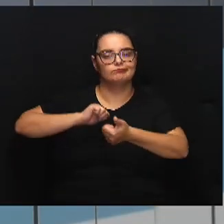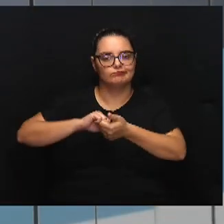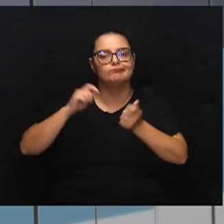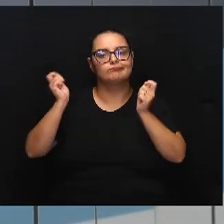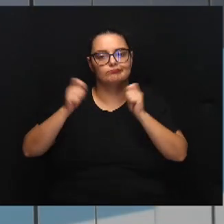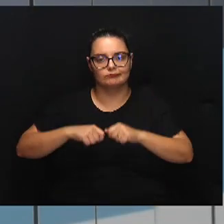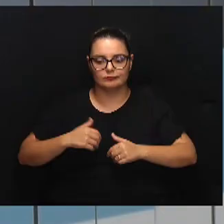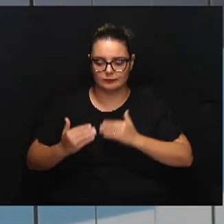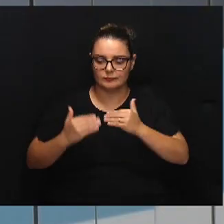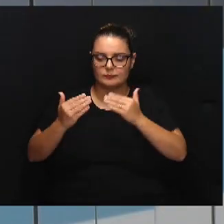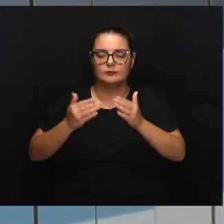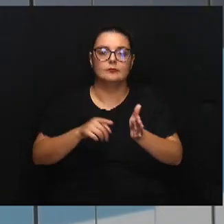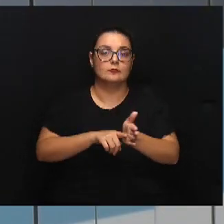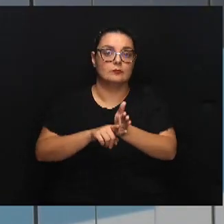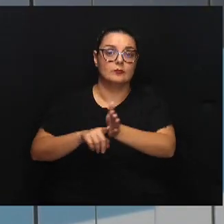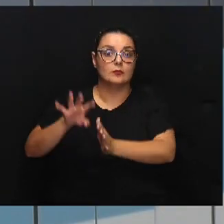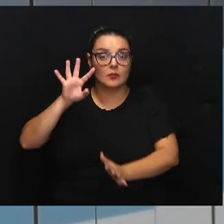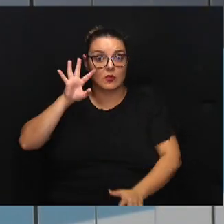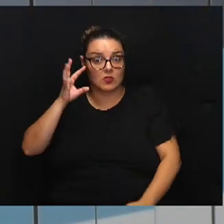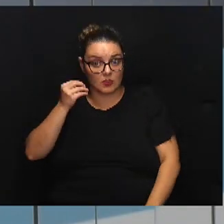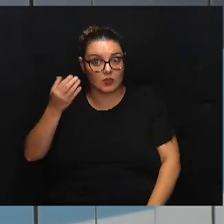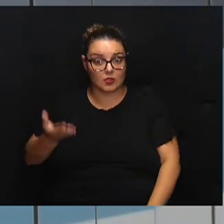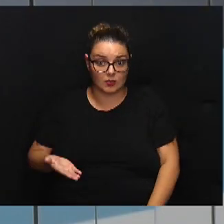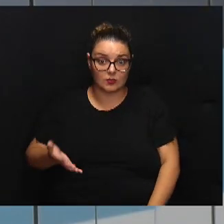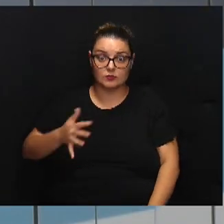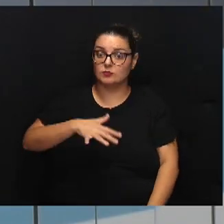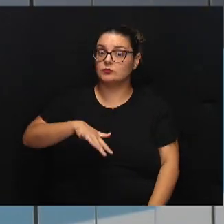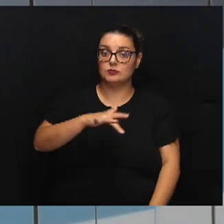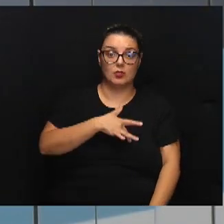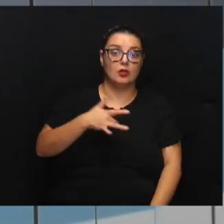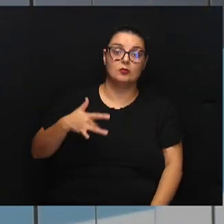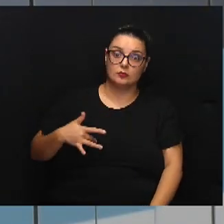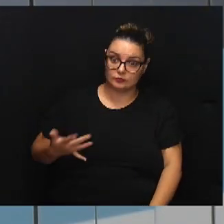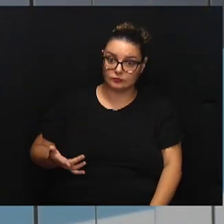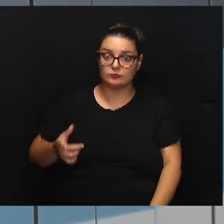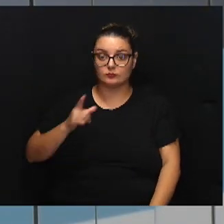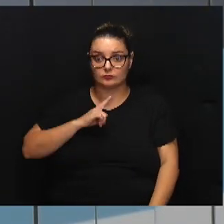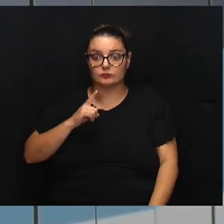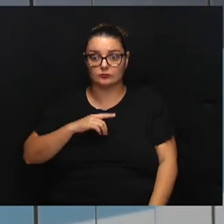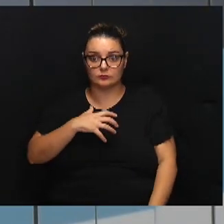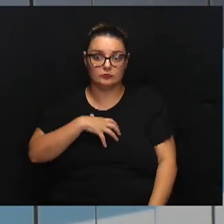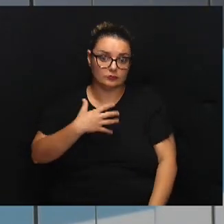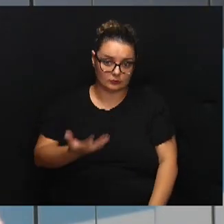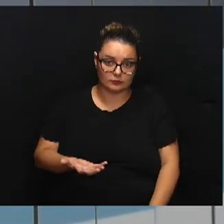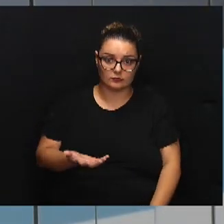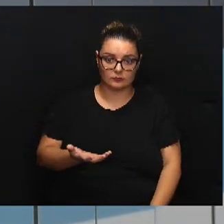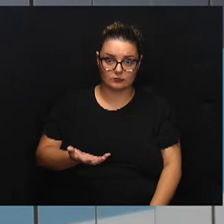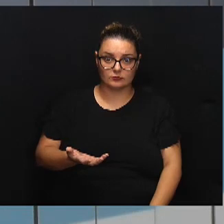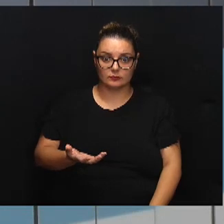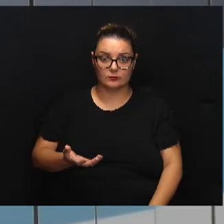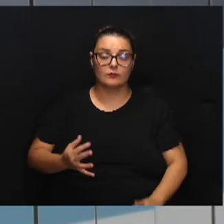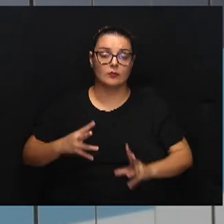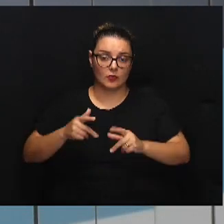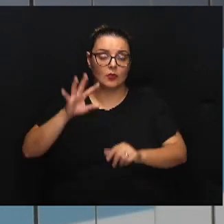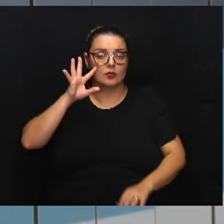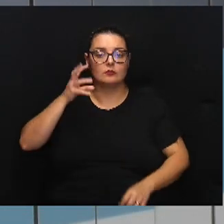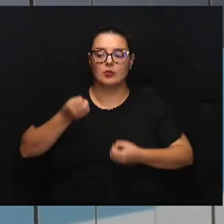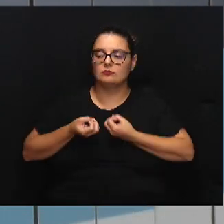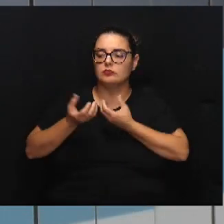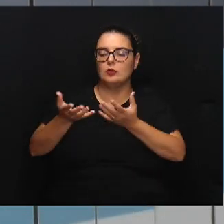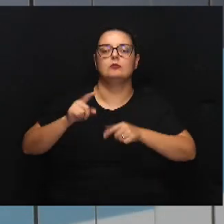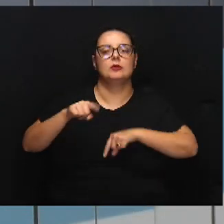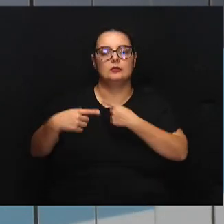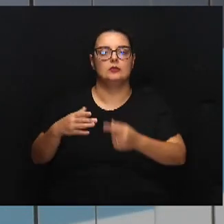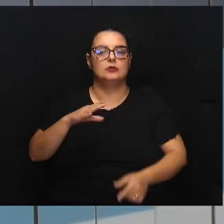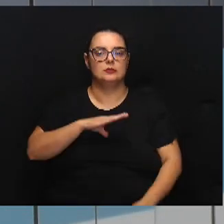produzem pesquisa e conhecimento na área da saúde e que têm condições de exportar todo esse conhecimento para outras